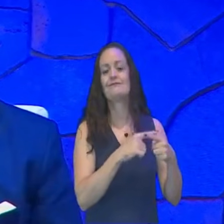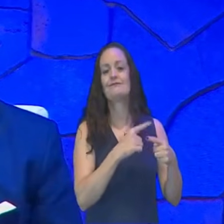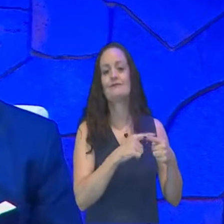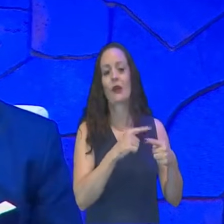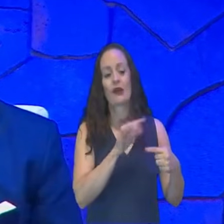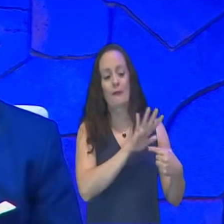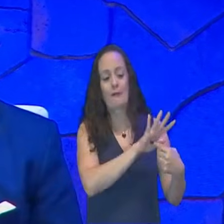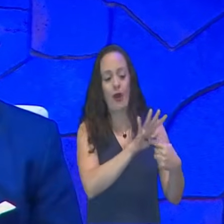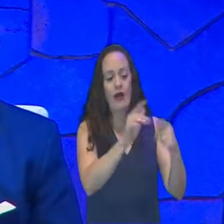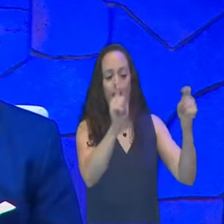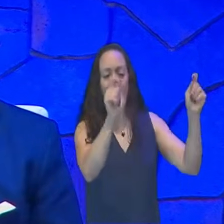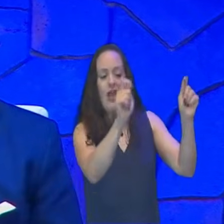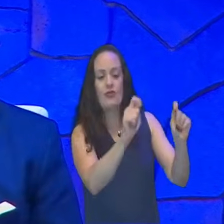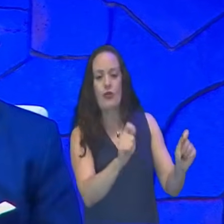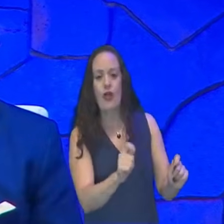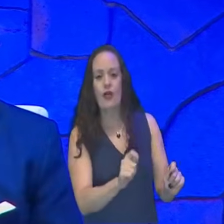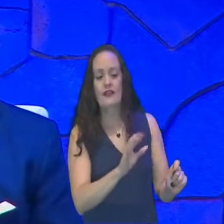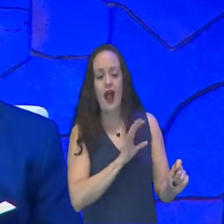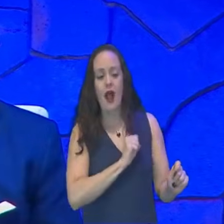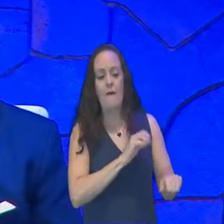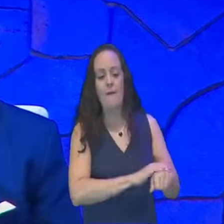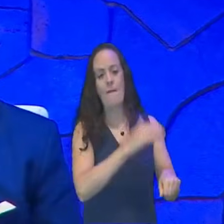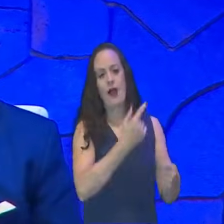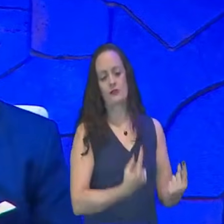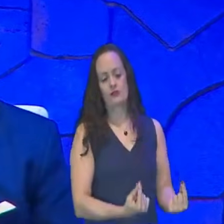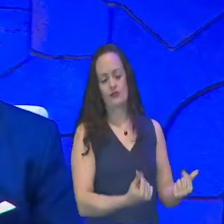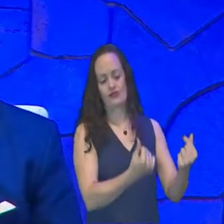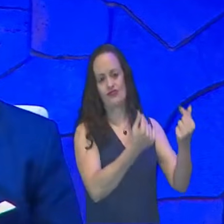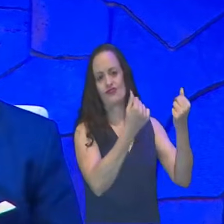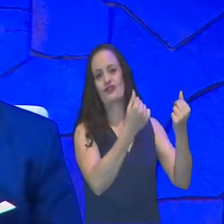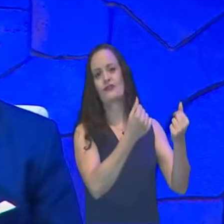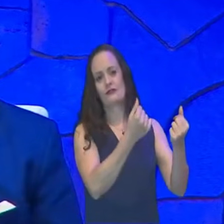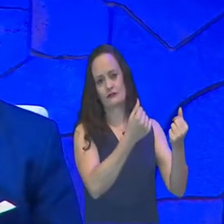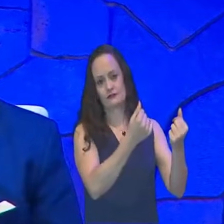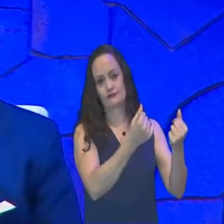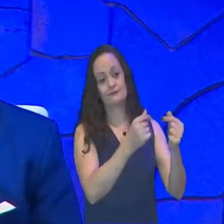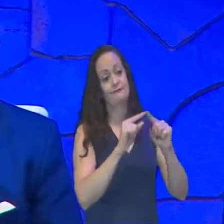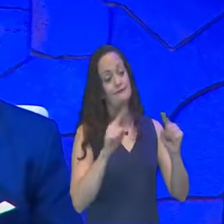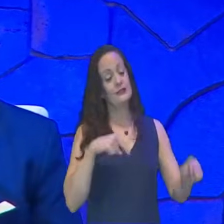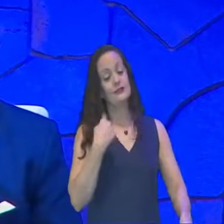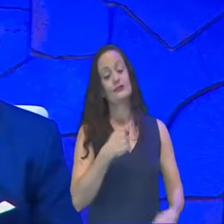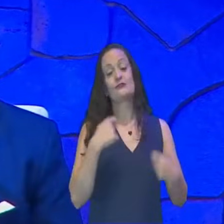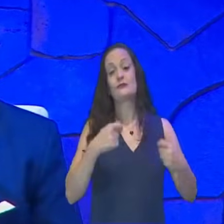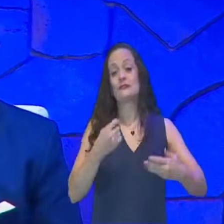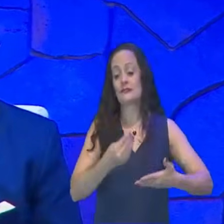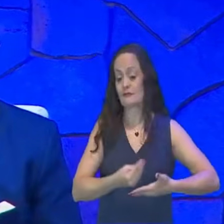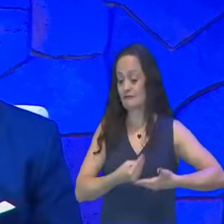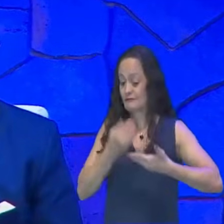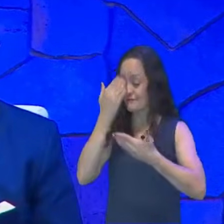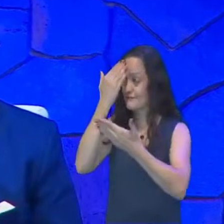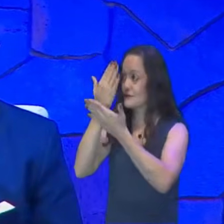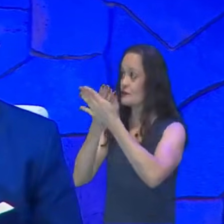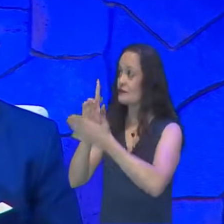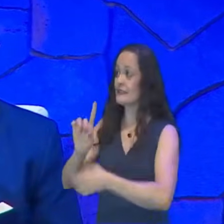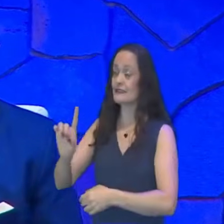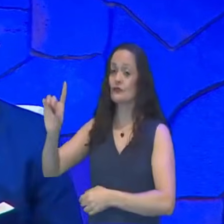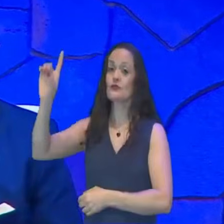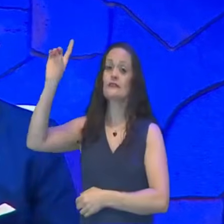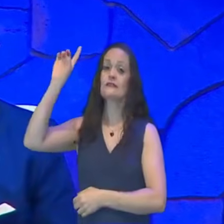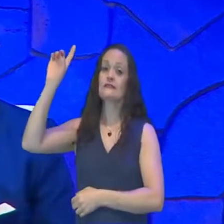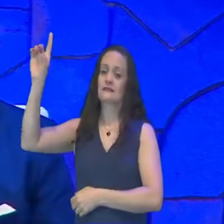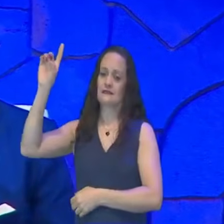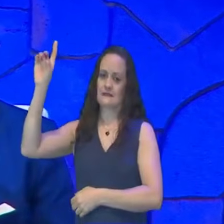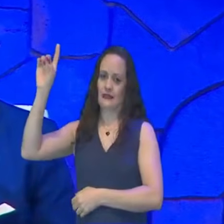da idolatria, que é depositar a nossa confiança máxima nas coisas criadas